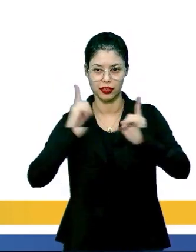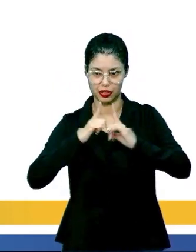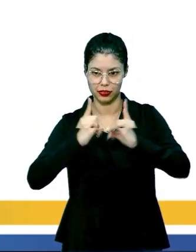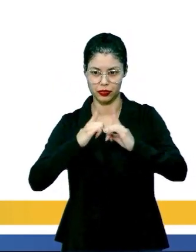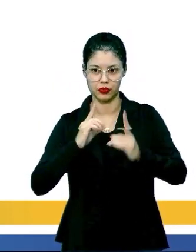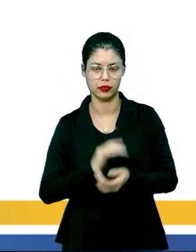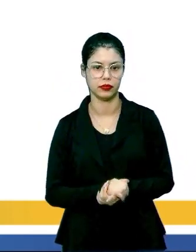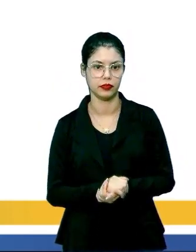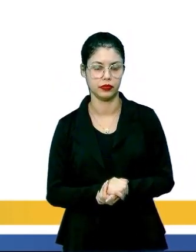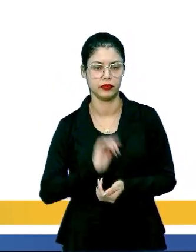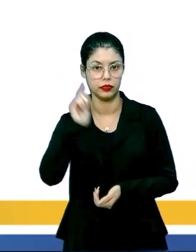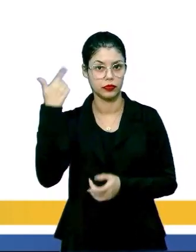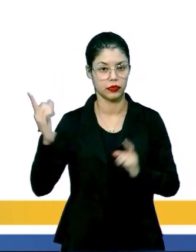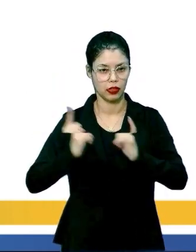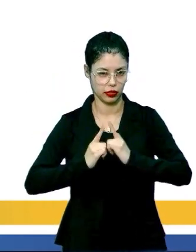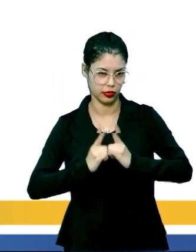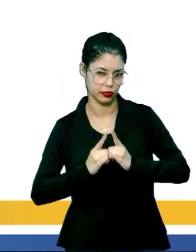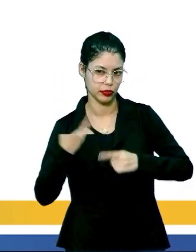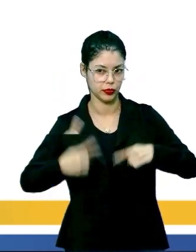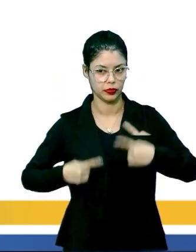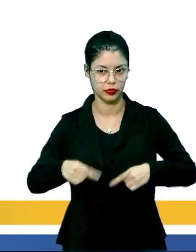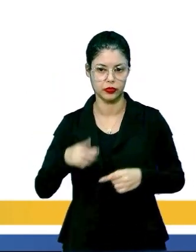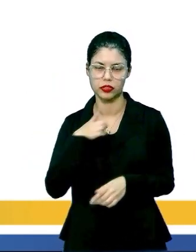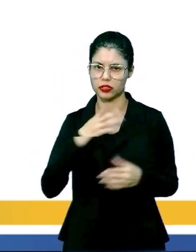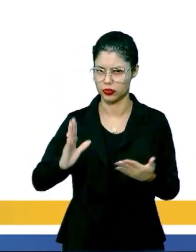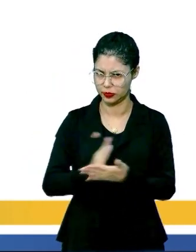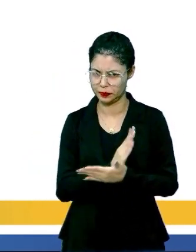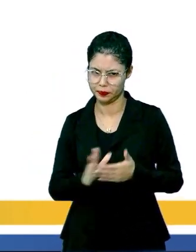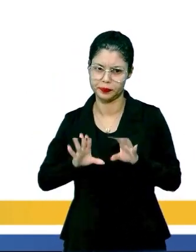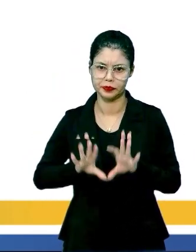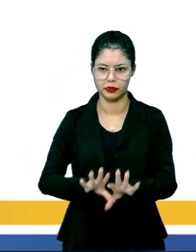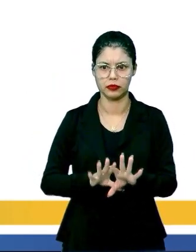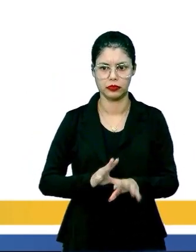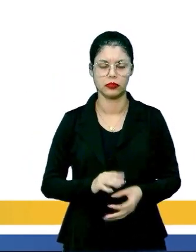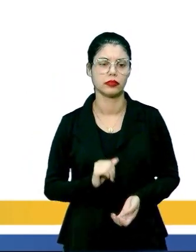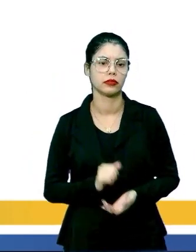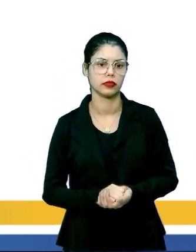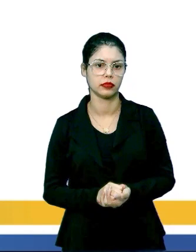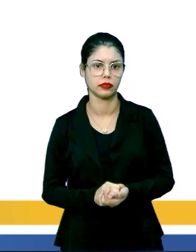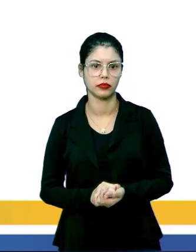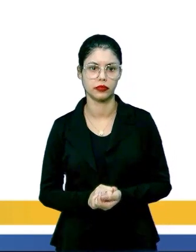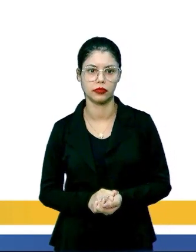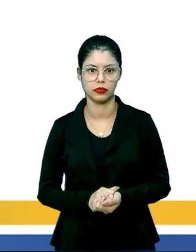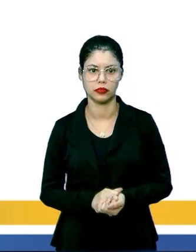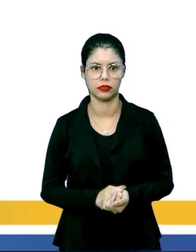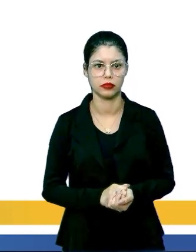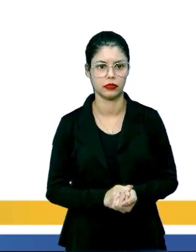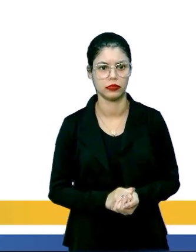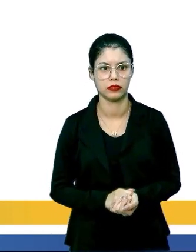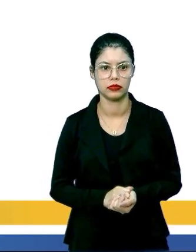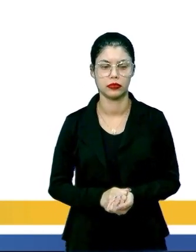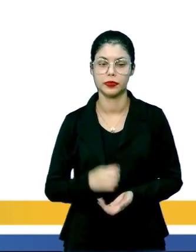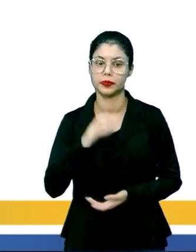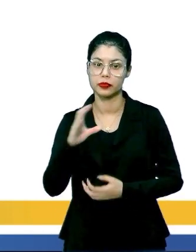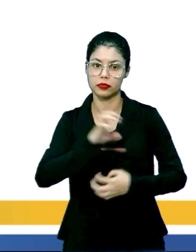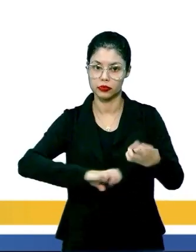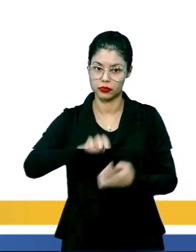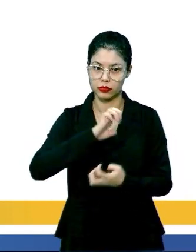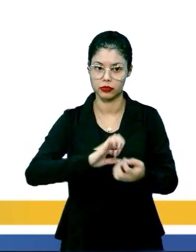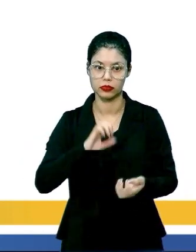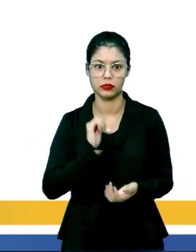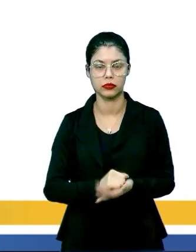clientelista, a política lá dos clientes, tinha a ver com isso que o texto motivador estava falando. C,